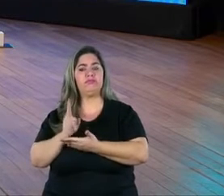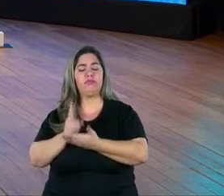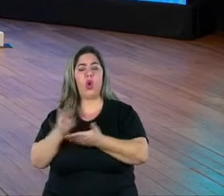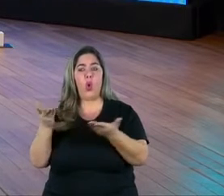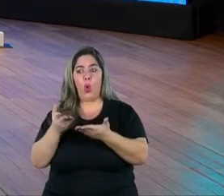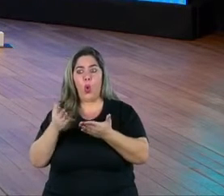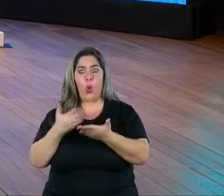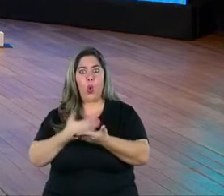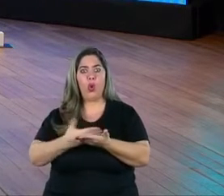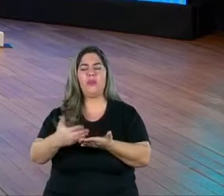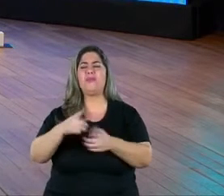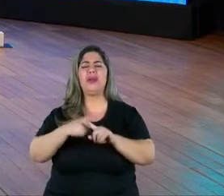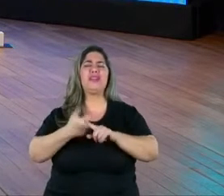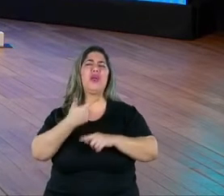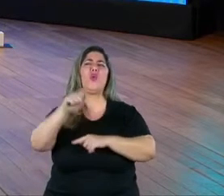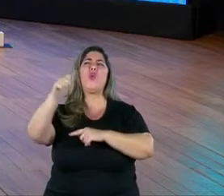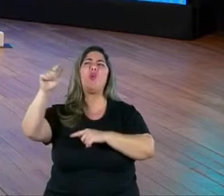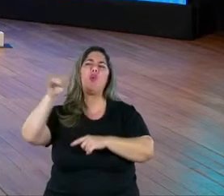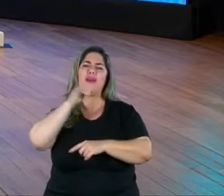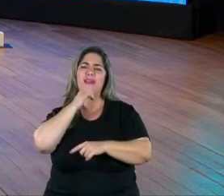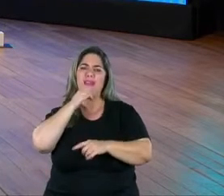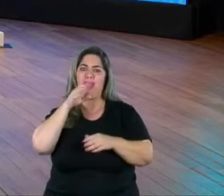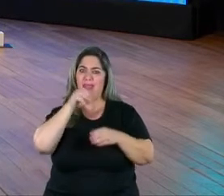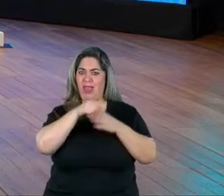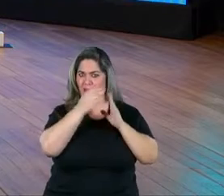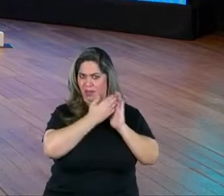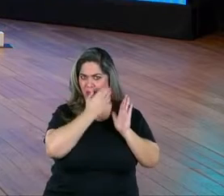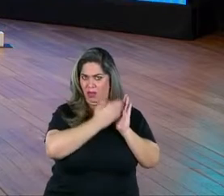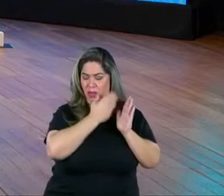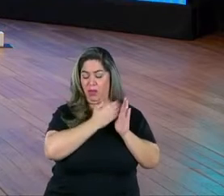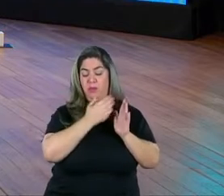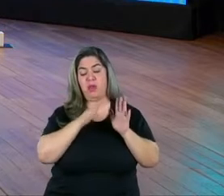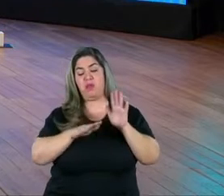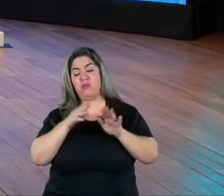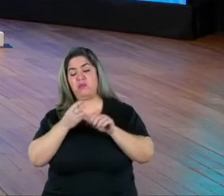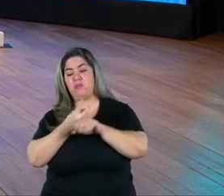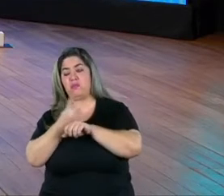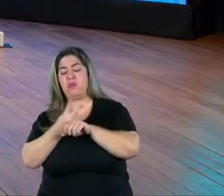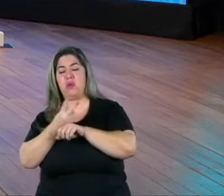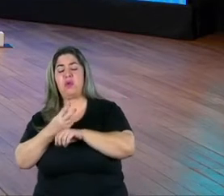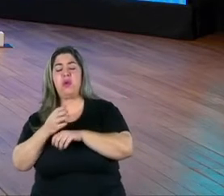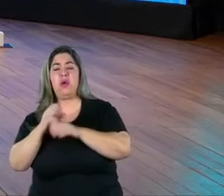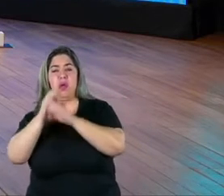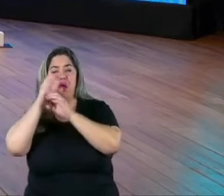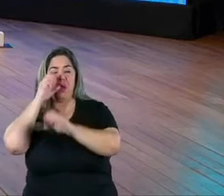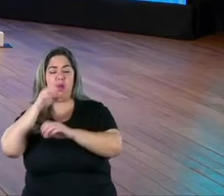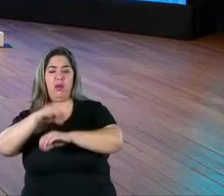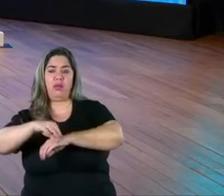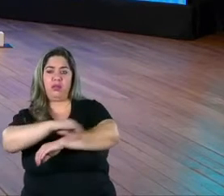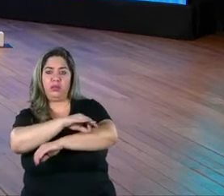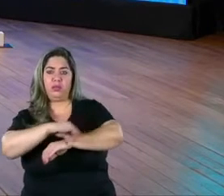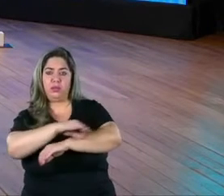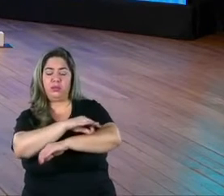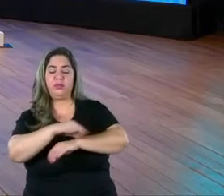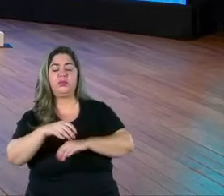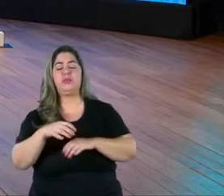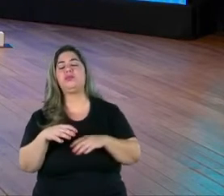mas há vários exemplos disso. Uma vez eu fui procurado por um arquiteto que tinha se